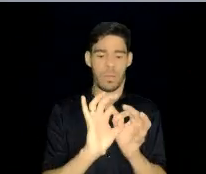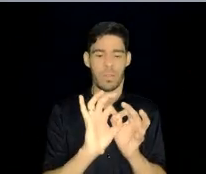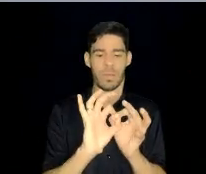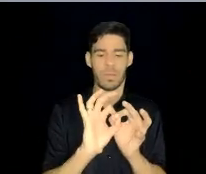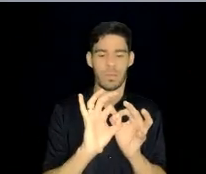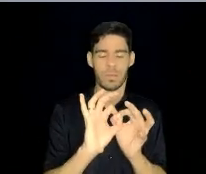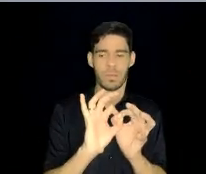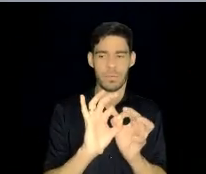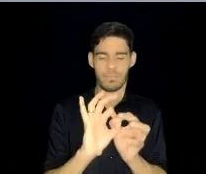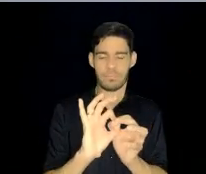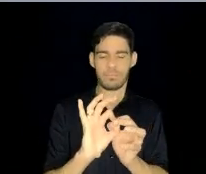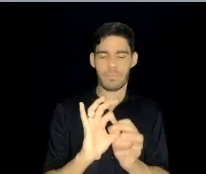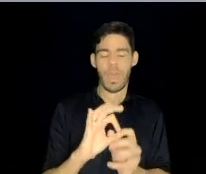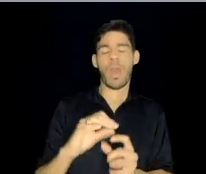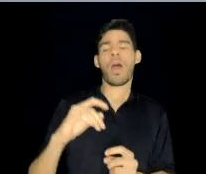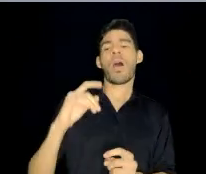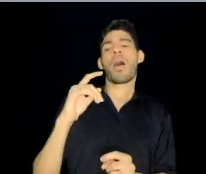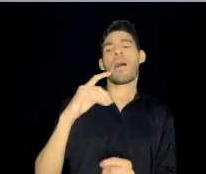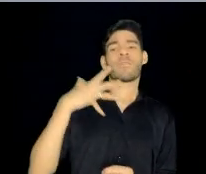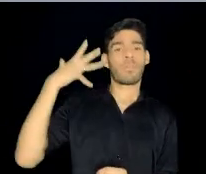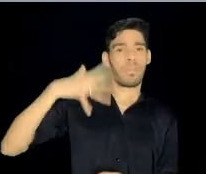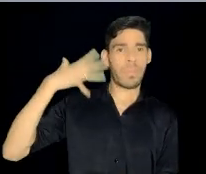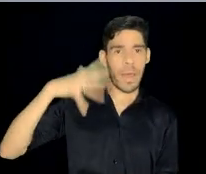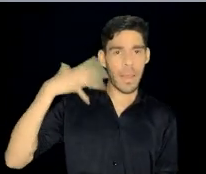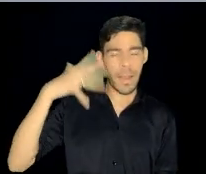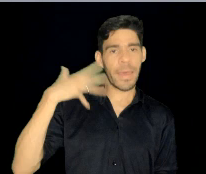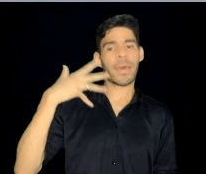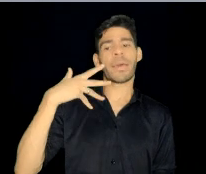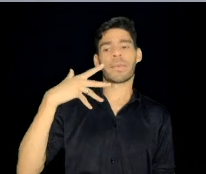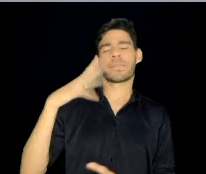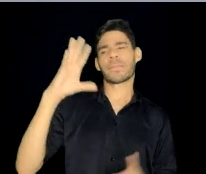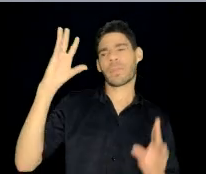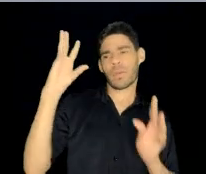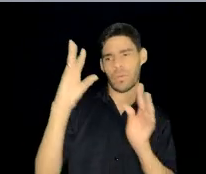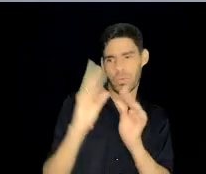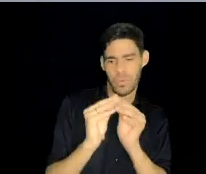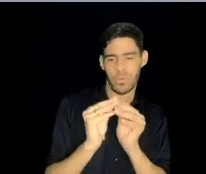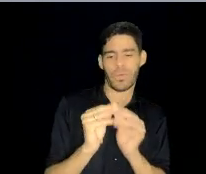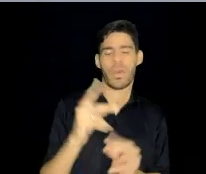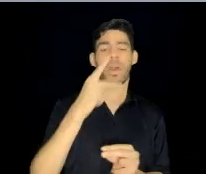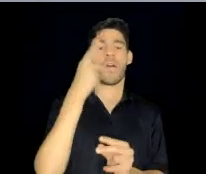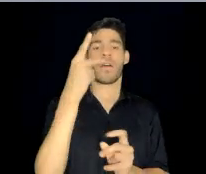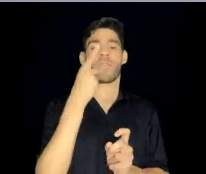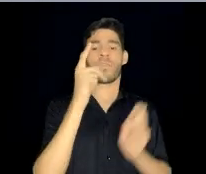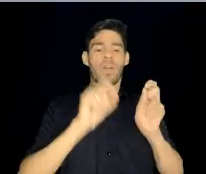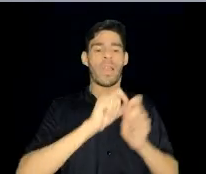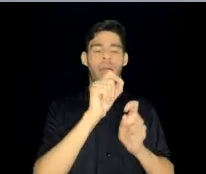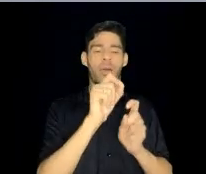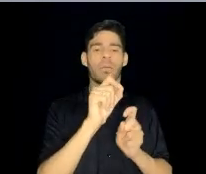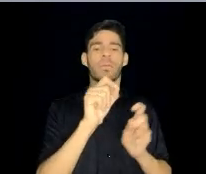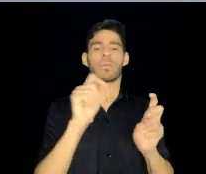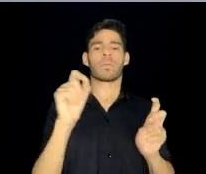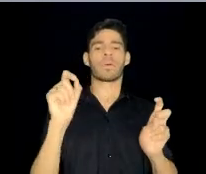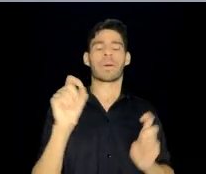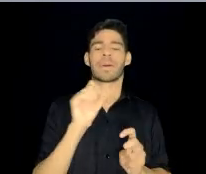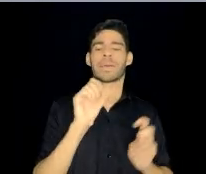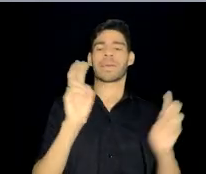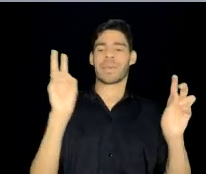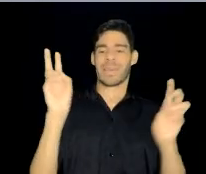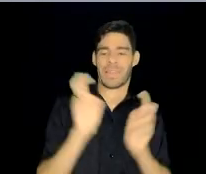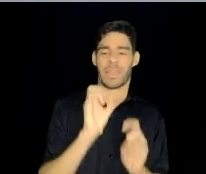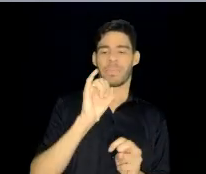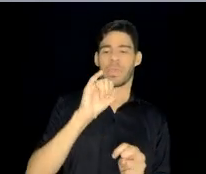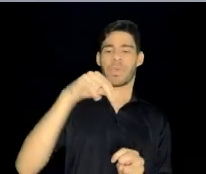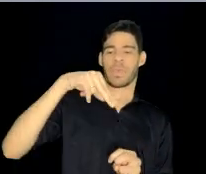EMAG Conecta, eu vou gravar aqui um vídeo, uma exposição breve a respeito